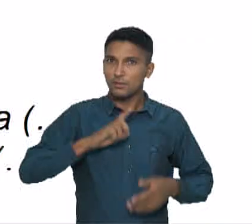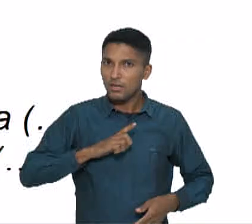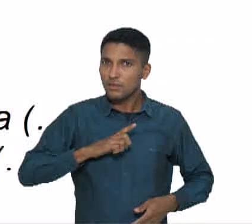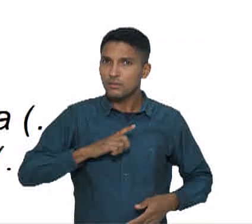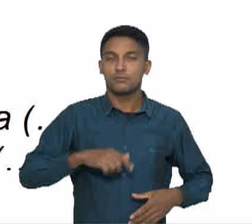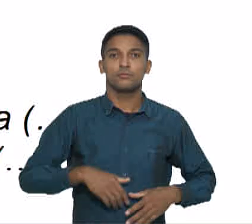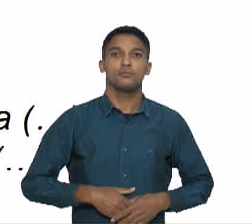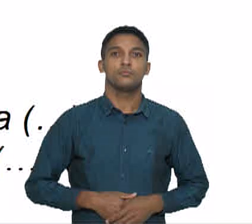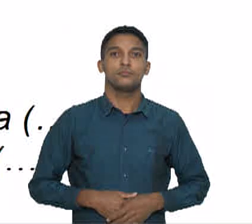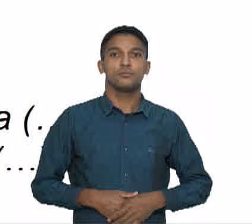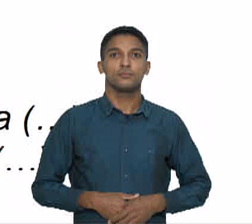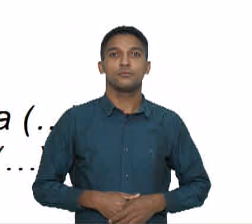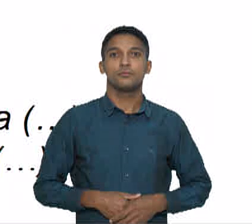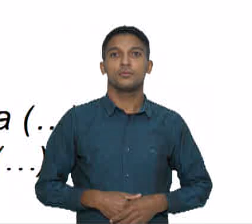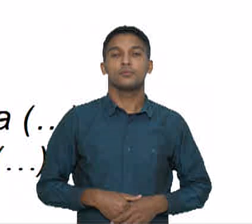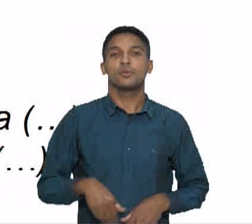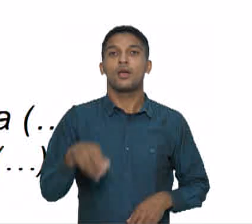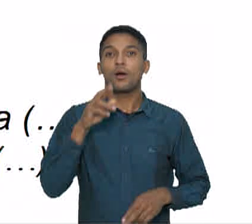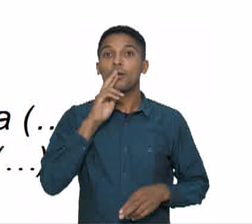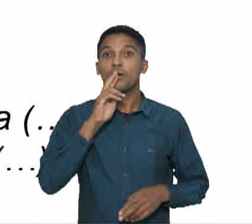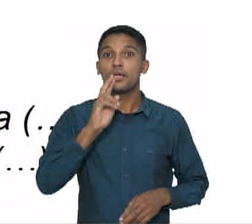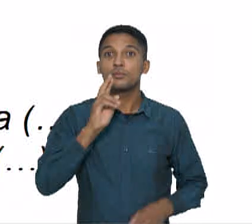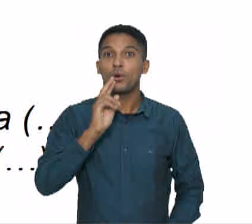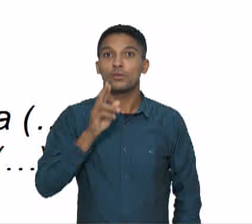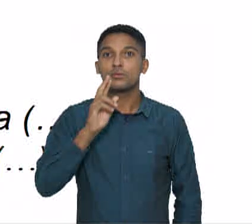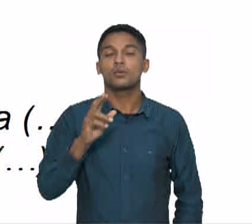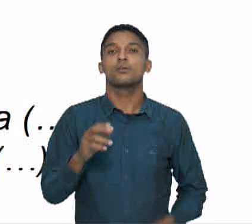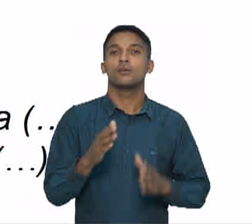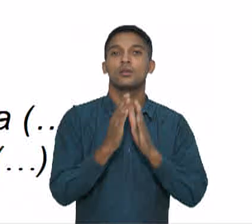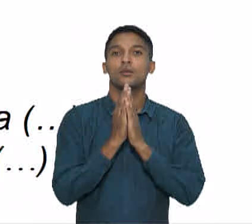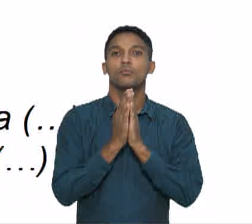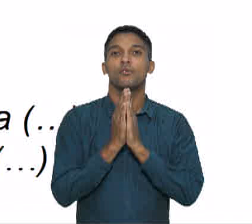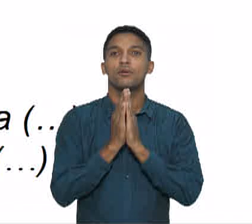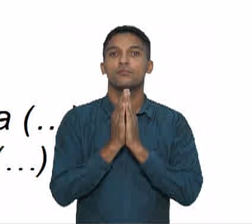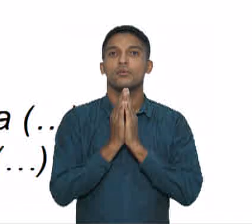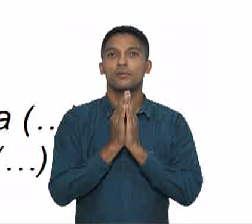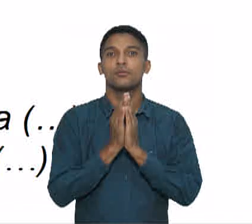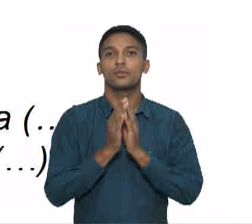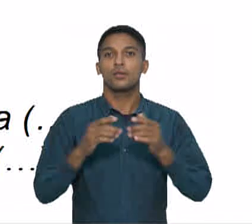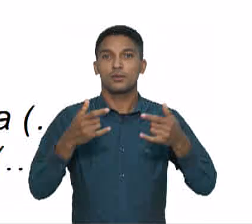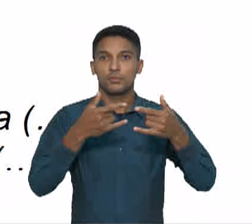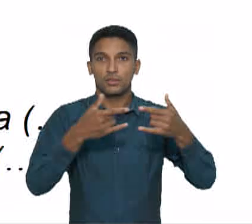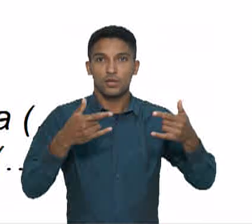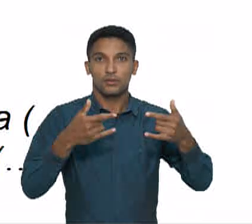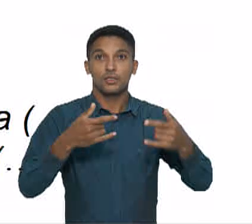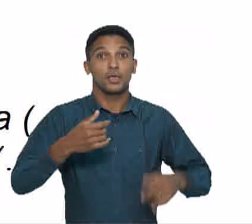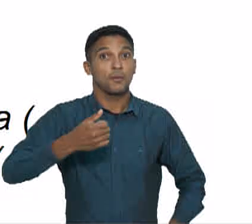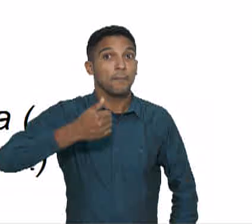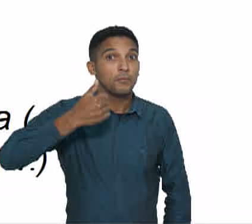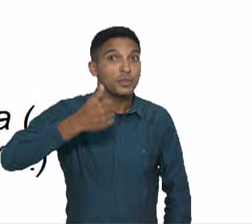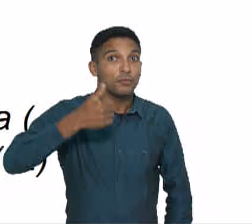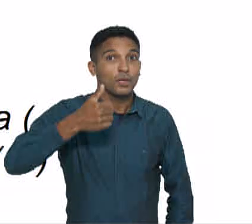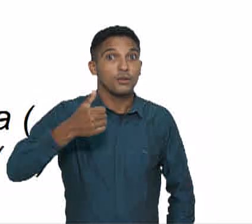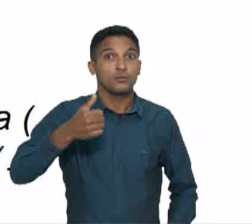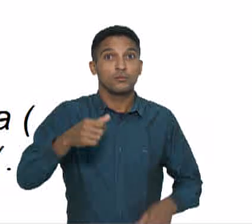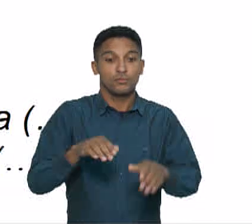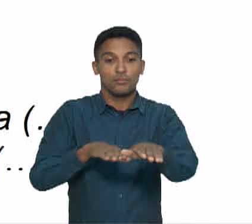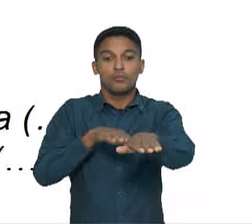Por favor, um bilhete de primeira ou segunda classe para tal